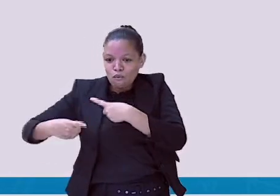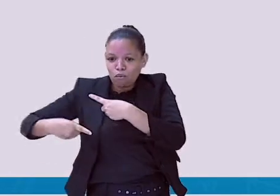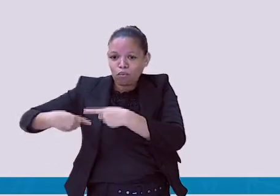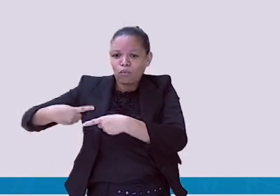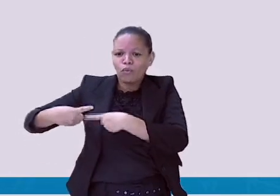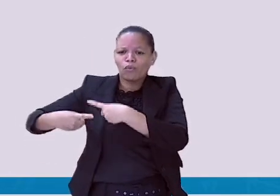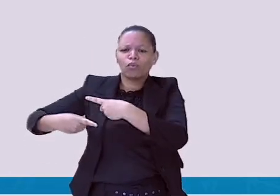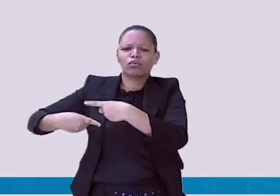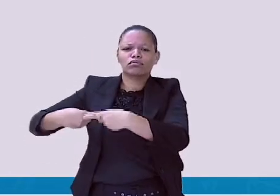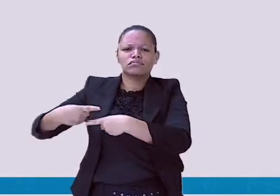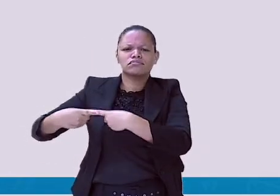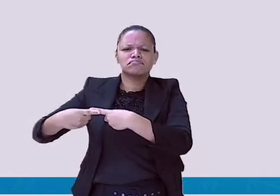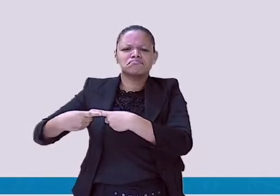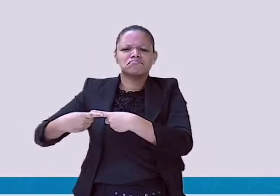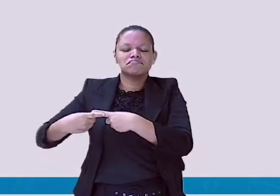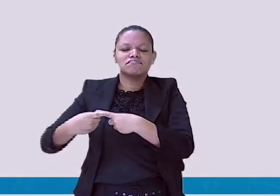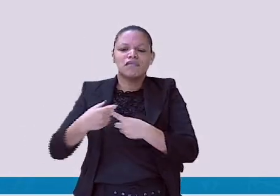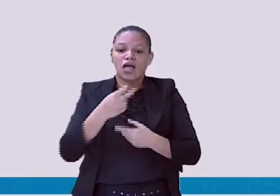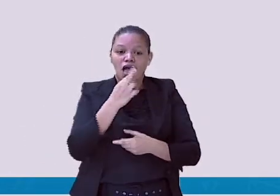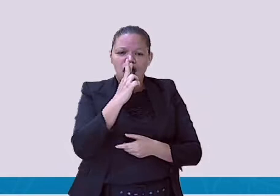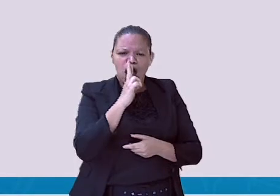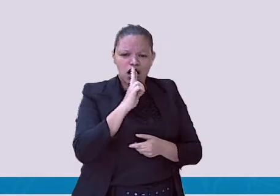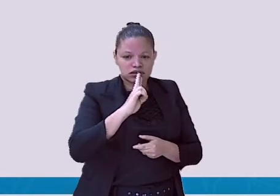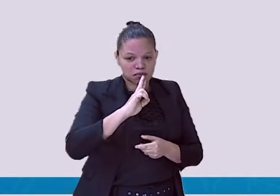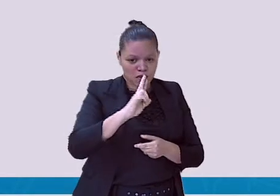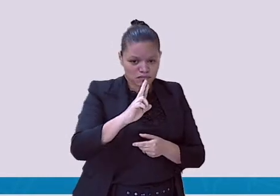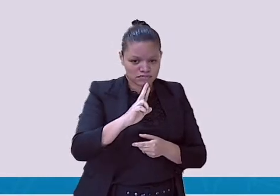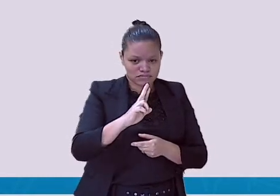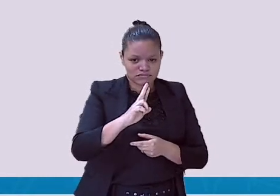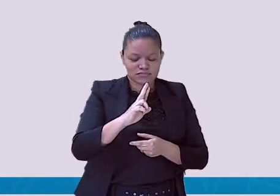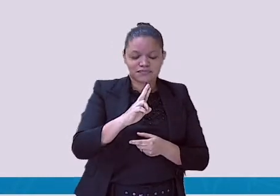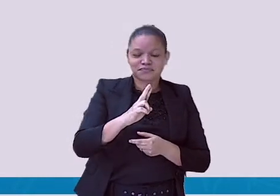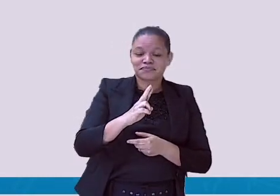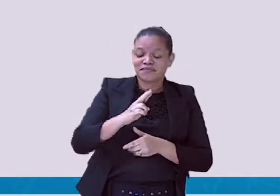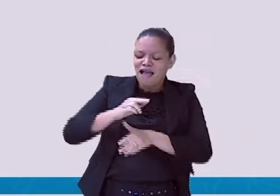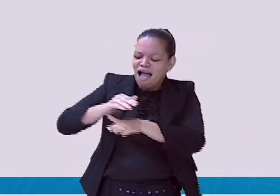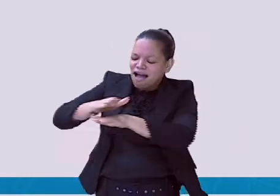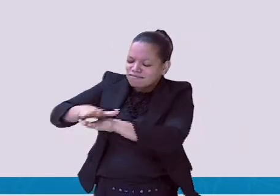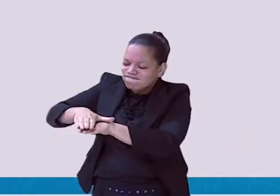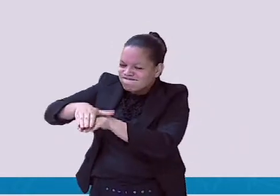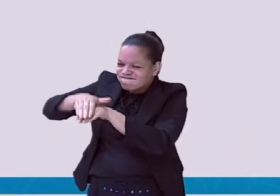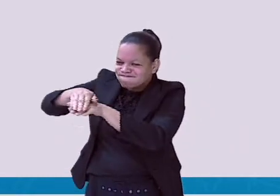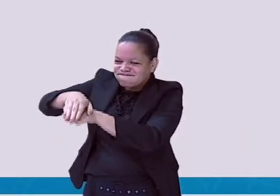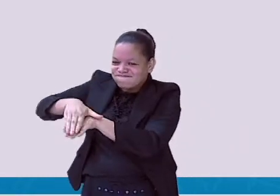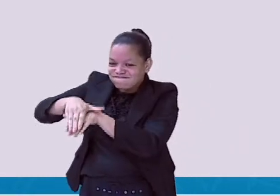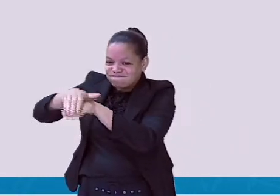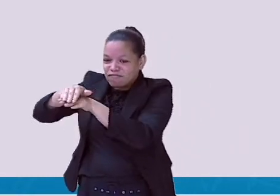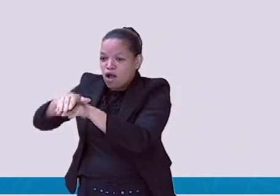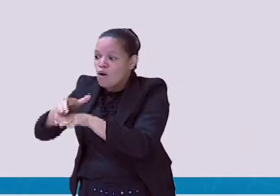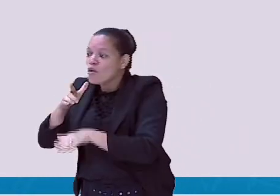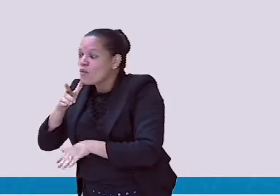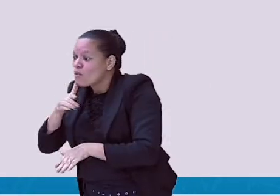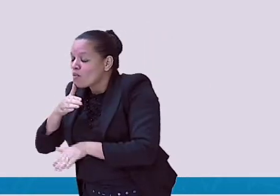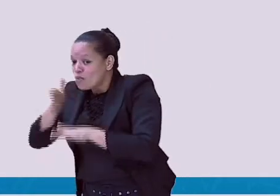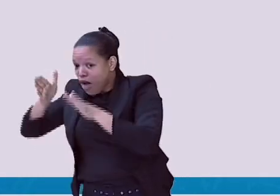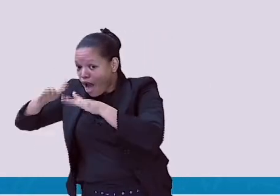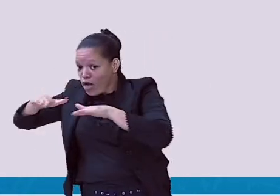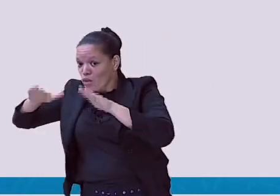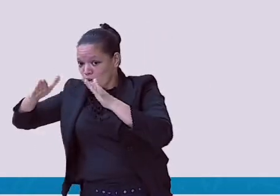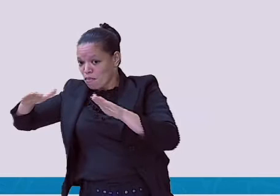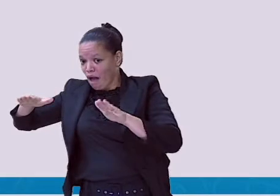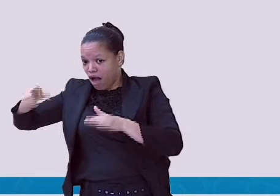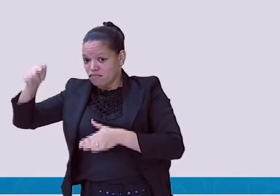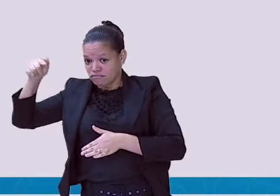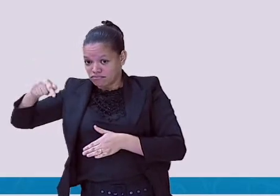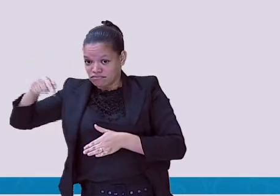as tartarugas marinhas fêmeas voltam à mesma praia em que nasceram para colocar